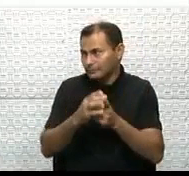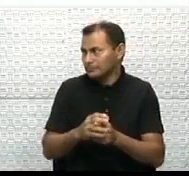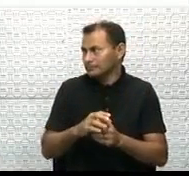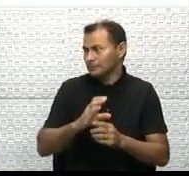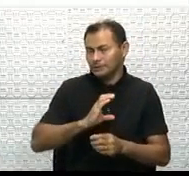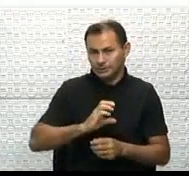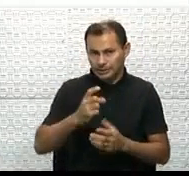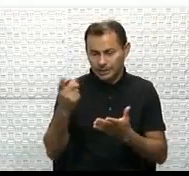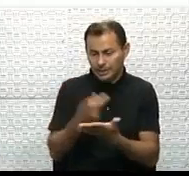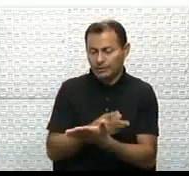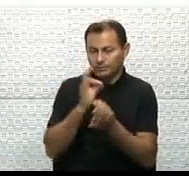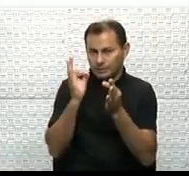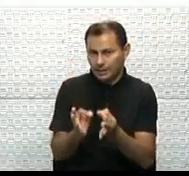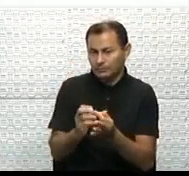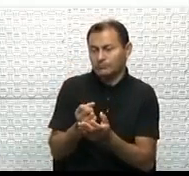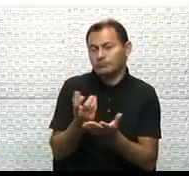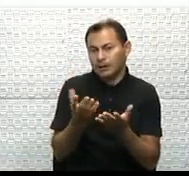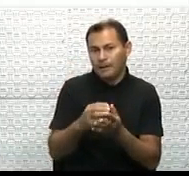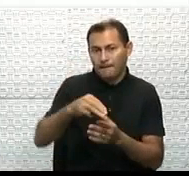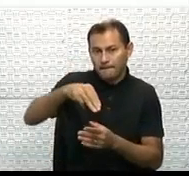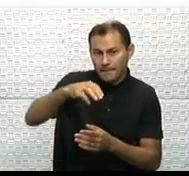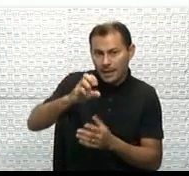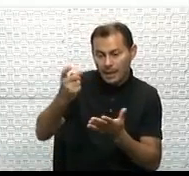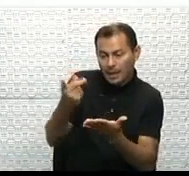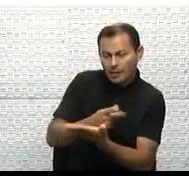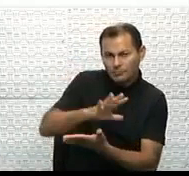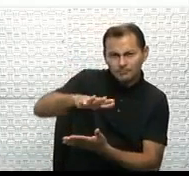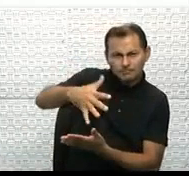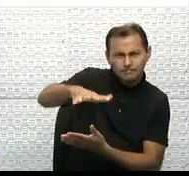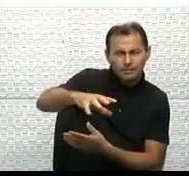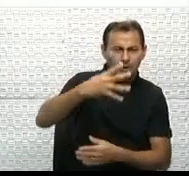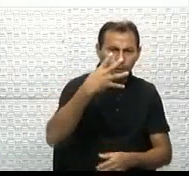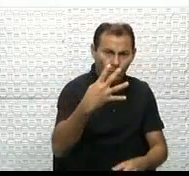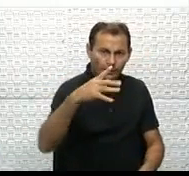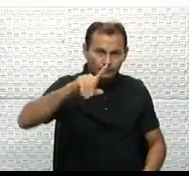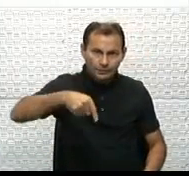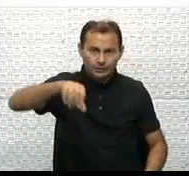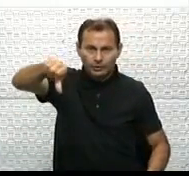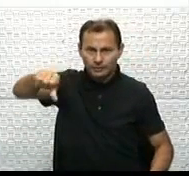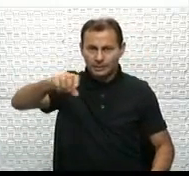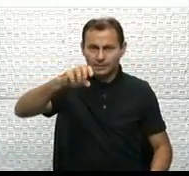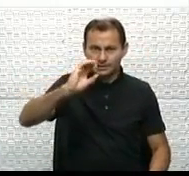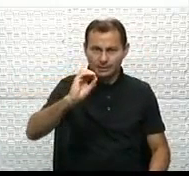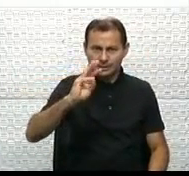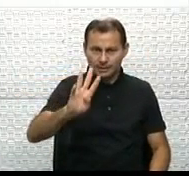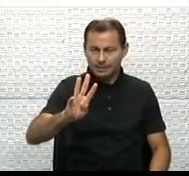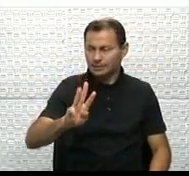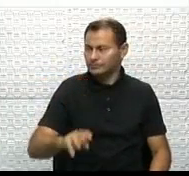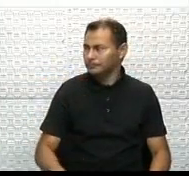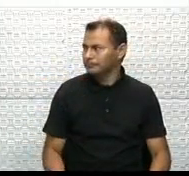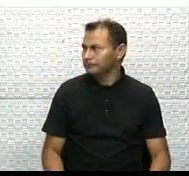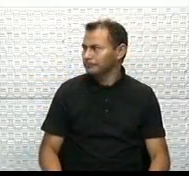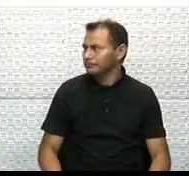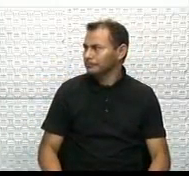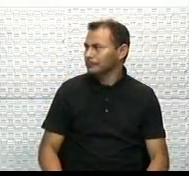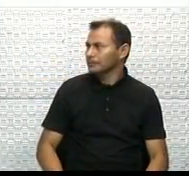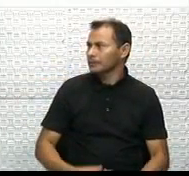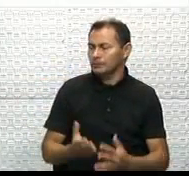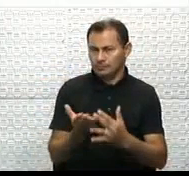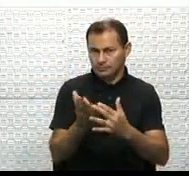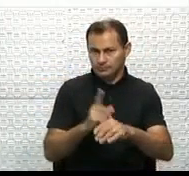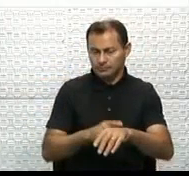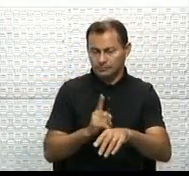a margem de erro definida. Então, margem de erro aproximadamente 4,903.